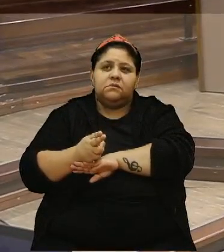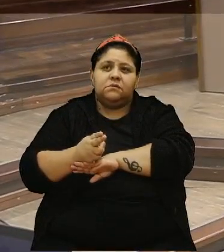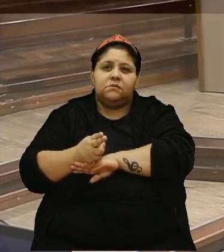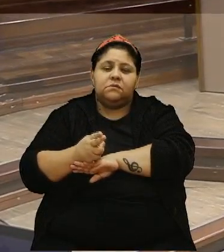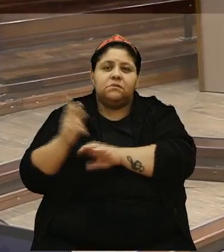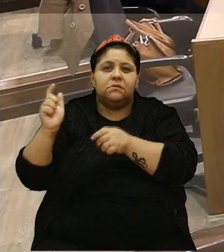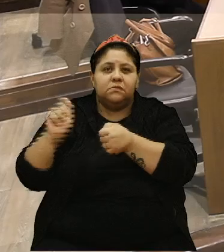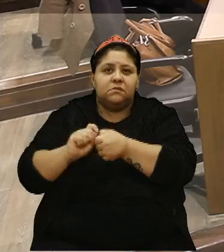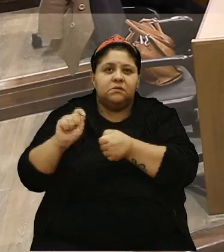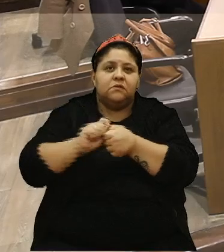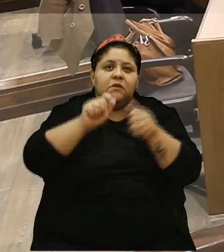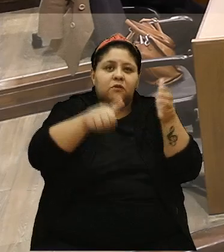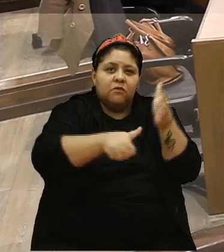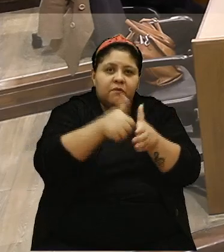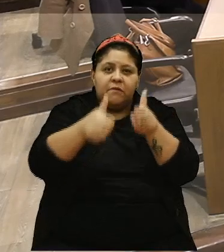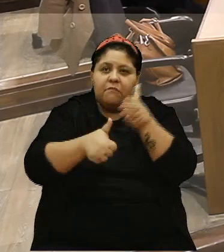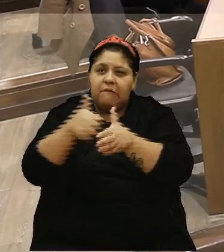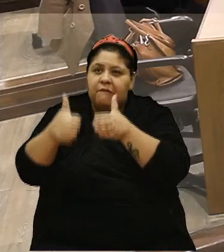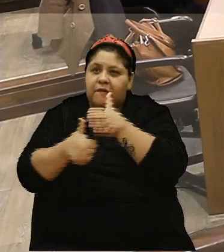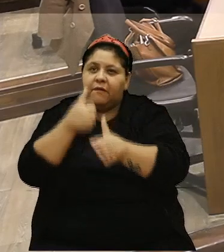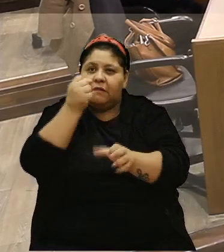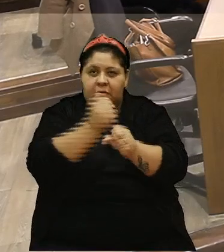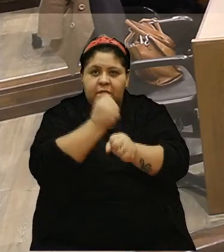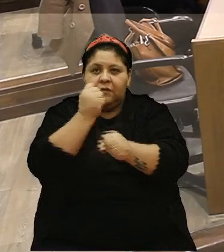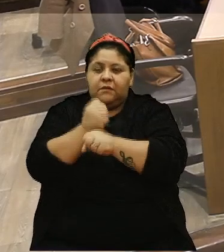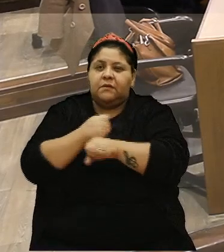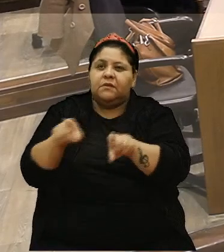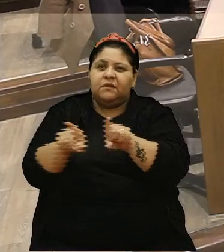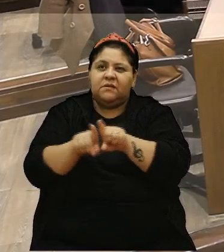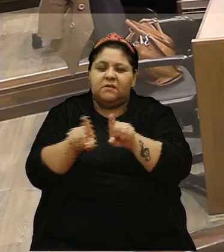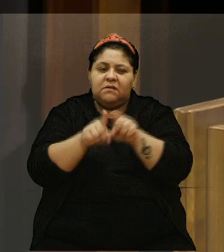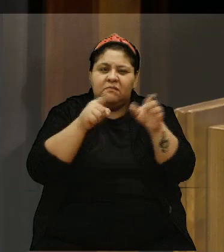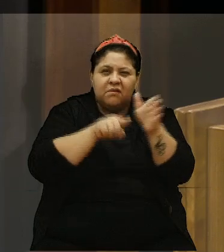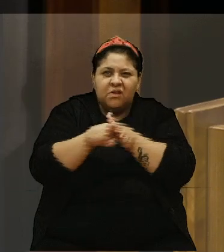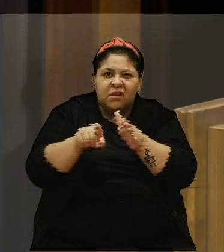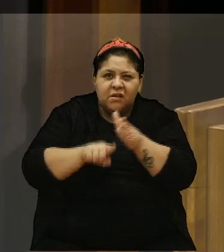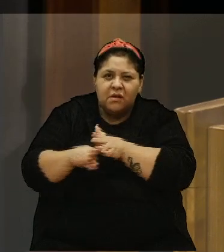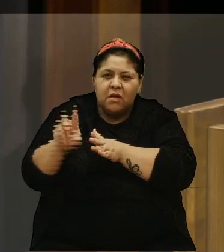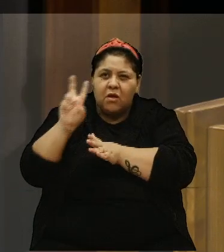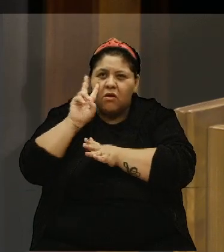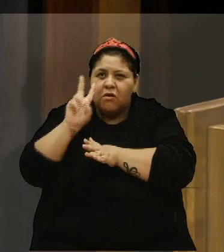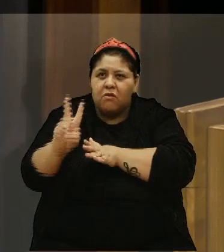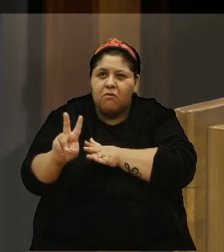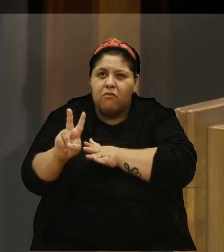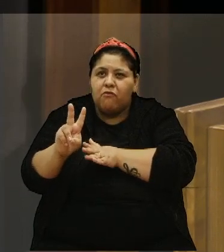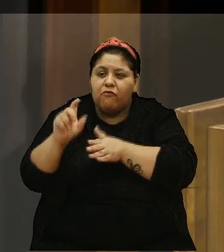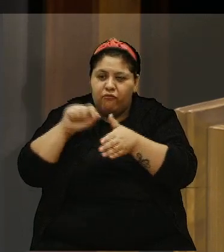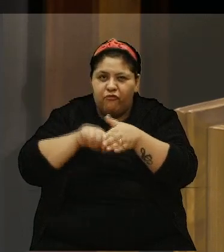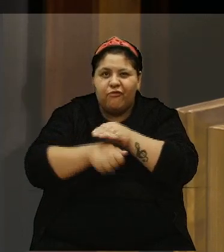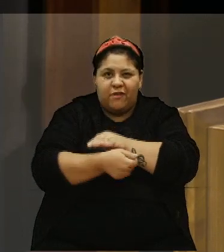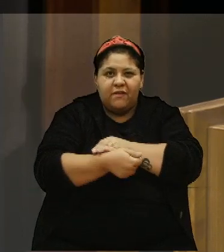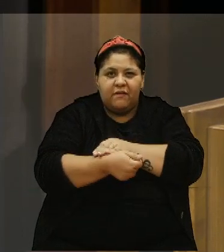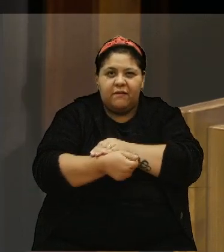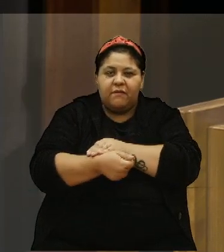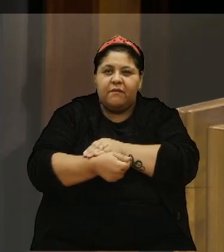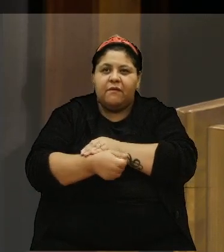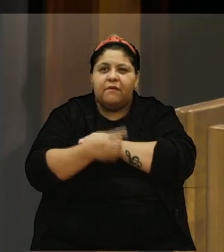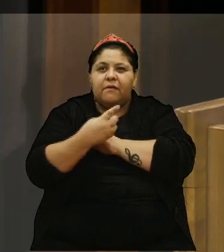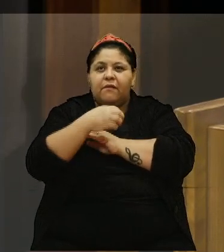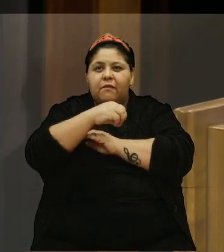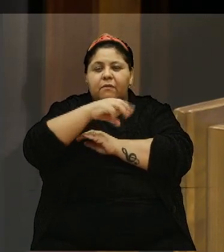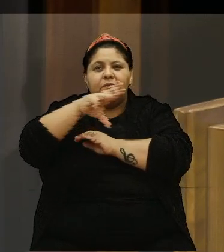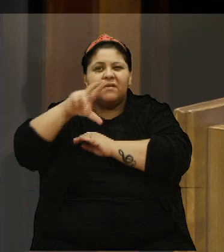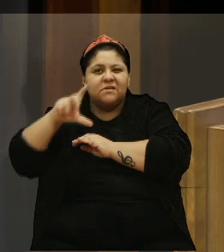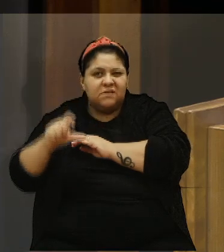sendo feito melhorias e reformas. Inclusive, eu estava pesquisando, vendo ali sobre investimentos que está sendo feito de 100 milhões,